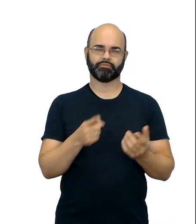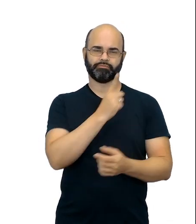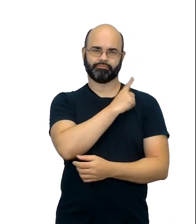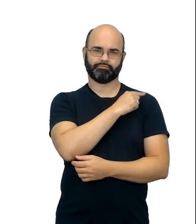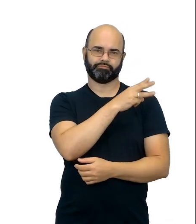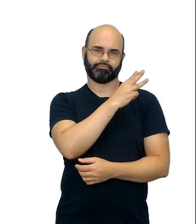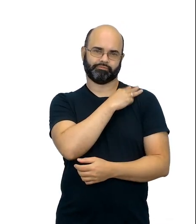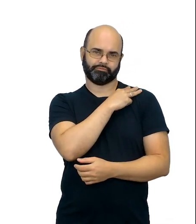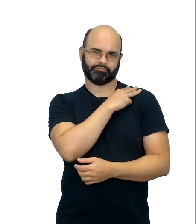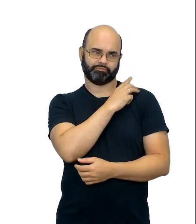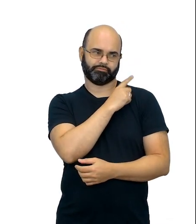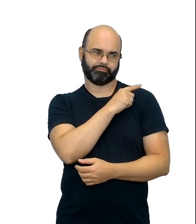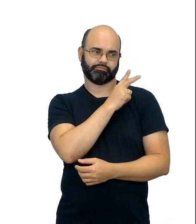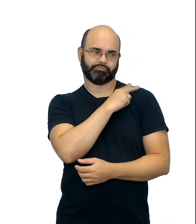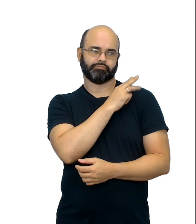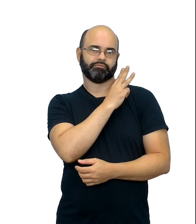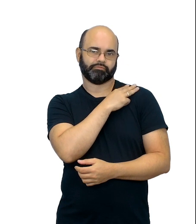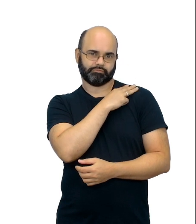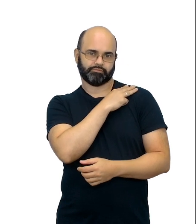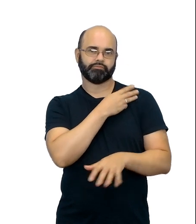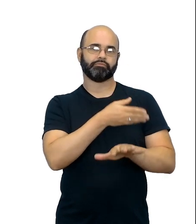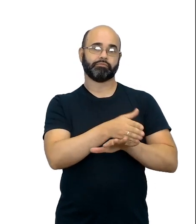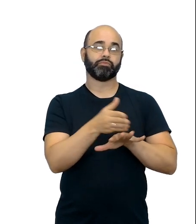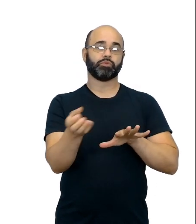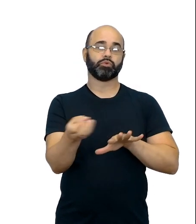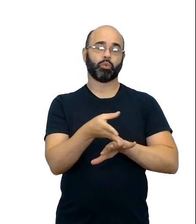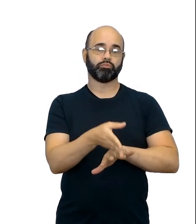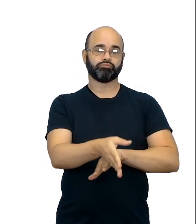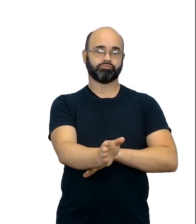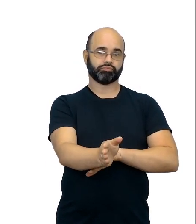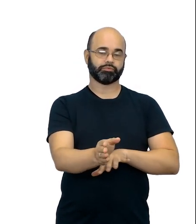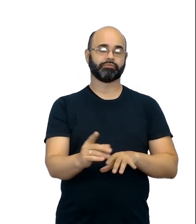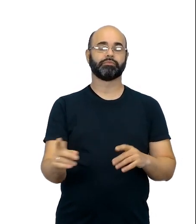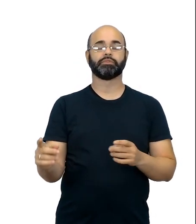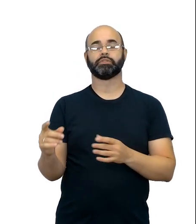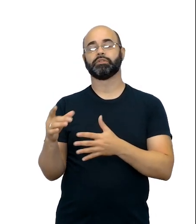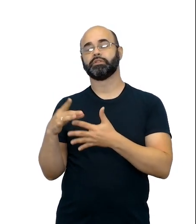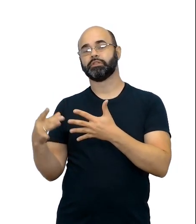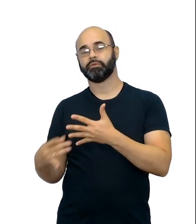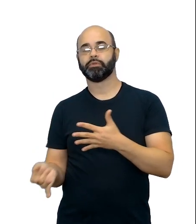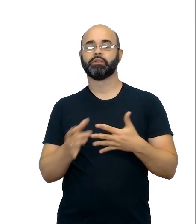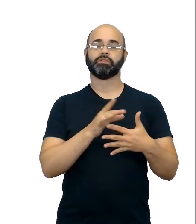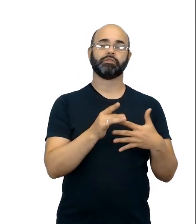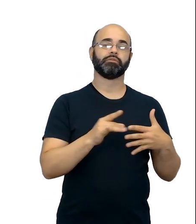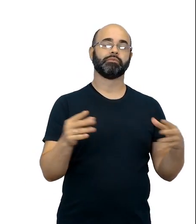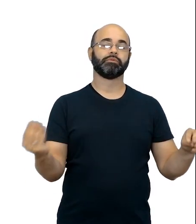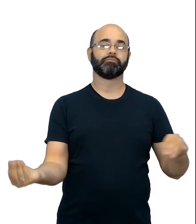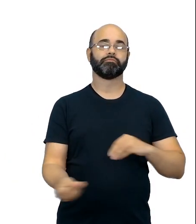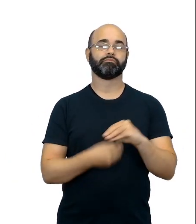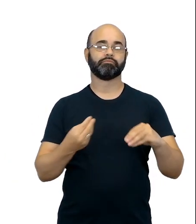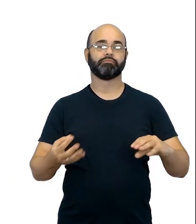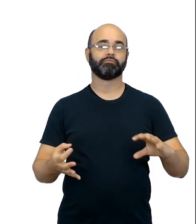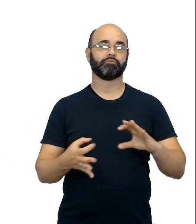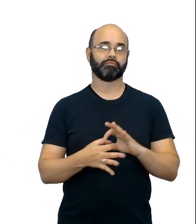fazer essa junção entre disciplinas para que o estudante compreenda, né, que o ensino ele não é